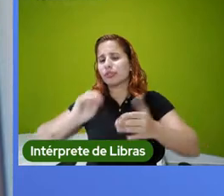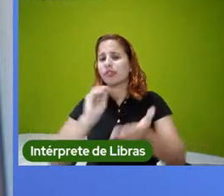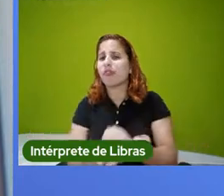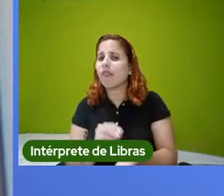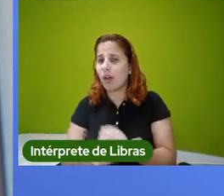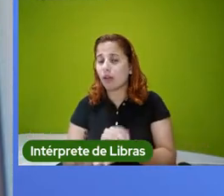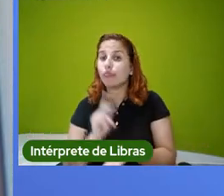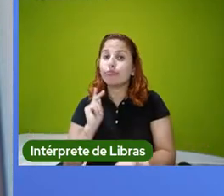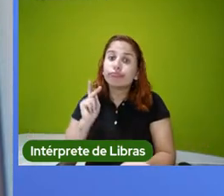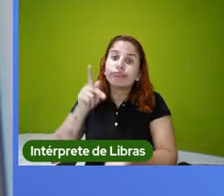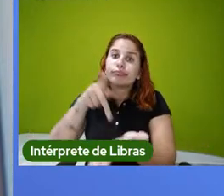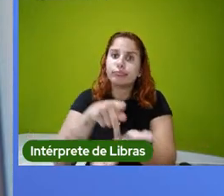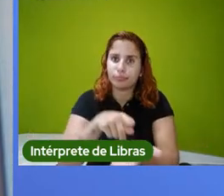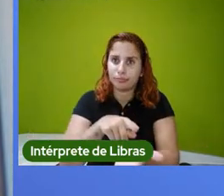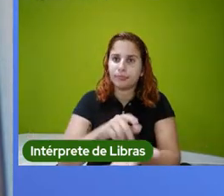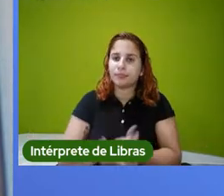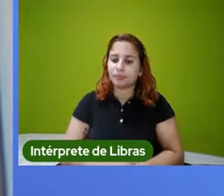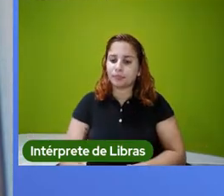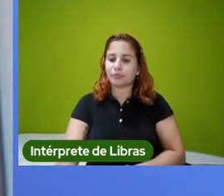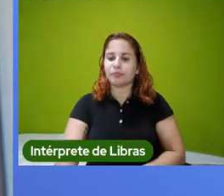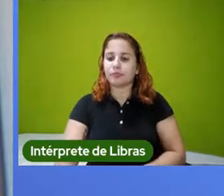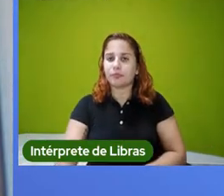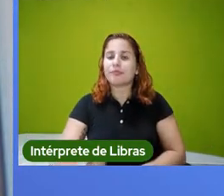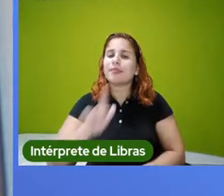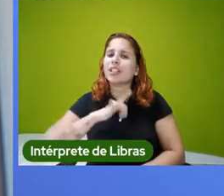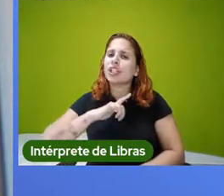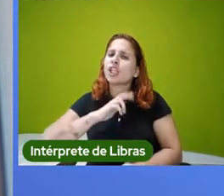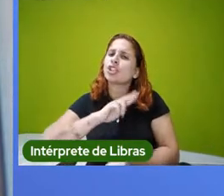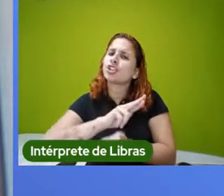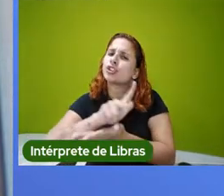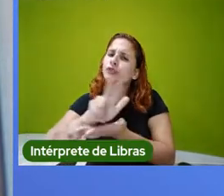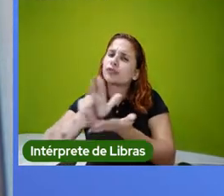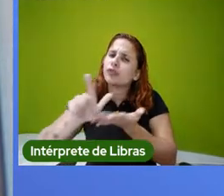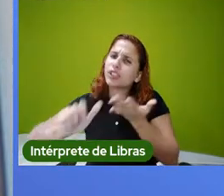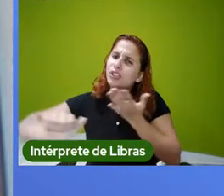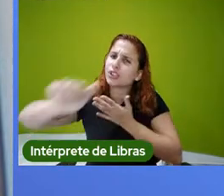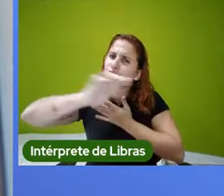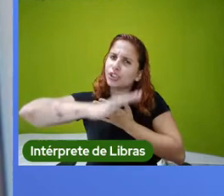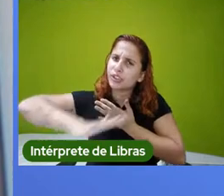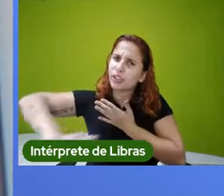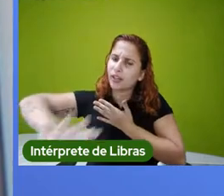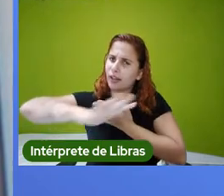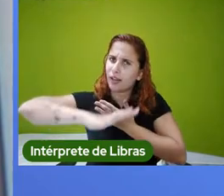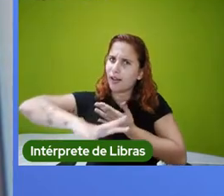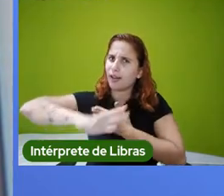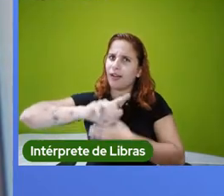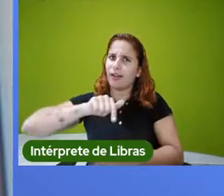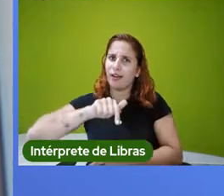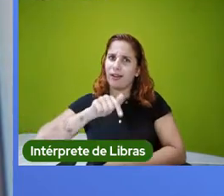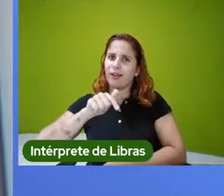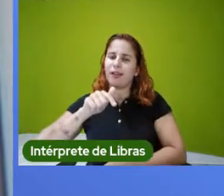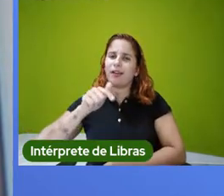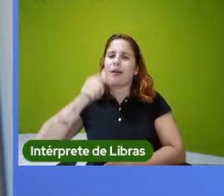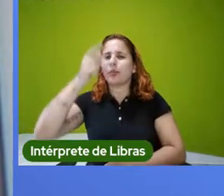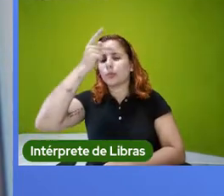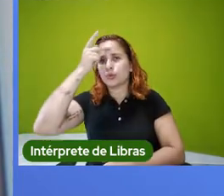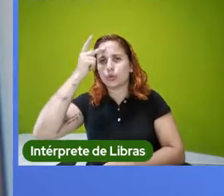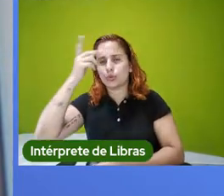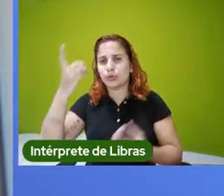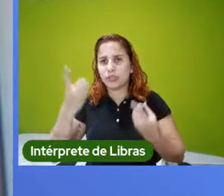aquela conferência articulada de várias áreas dos direitos, foi a Conferência dos Direitos da Criança, da Pessoa com Deficiência, da Pessoa